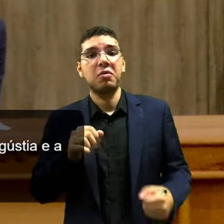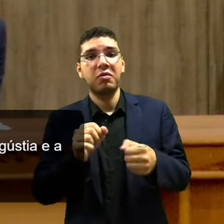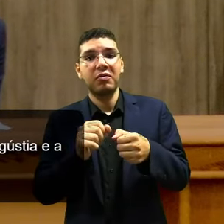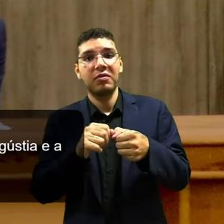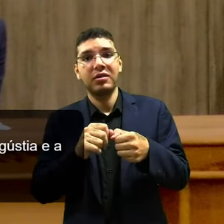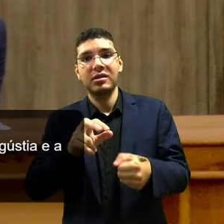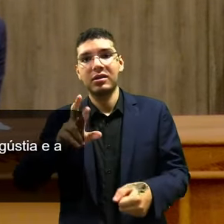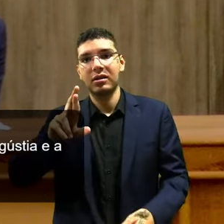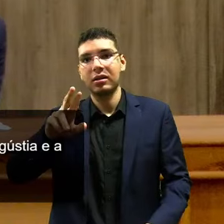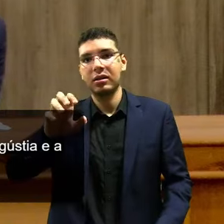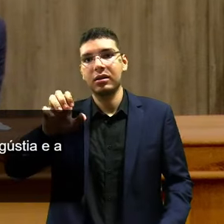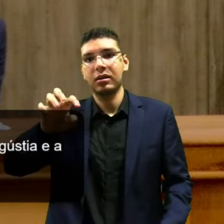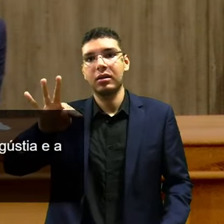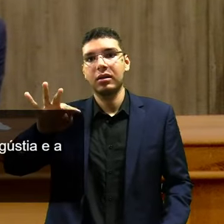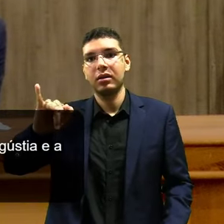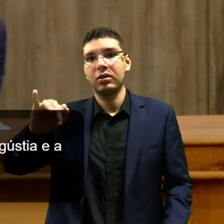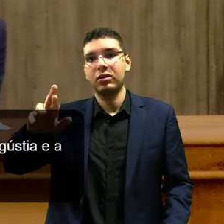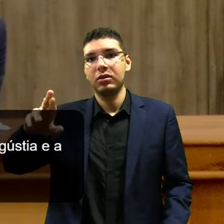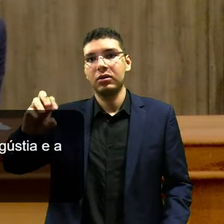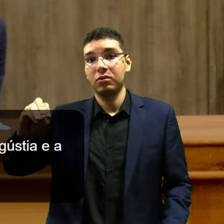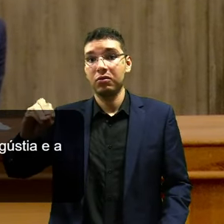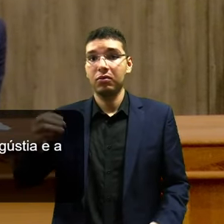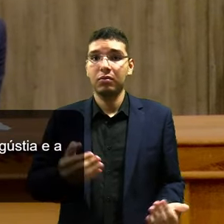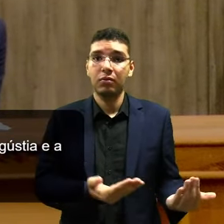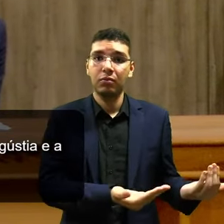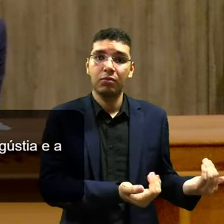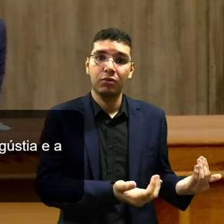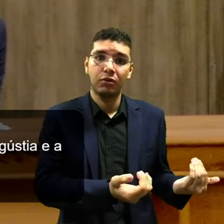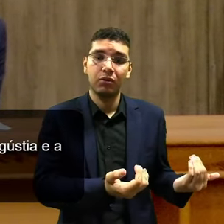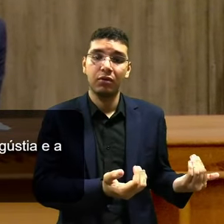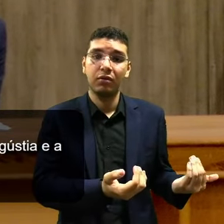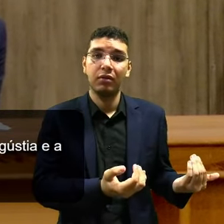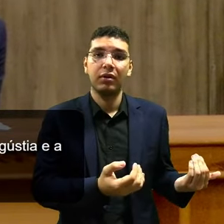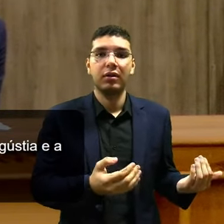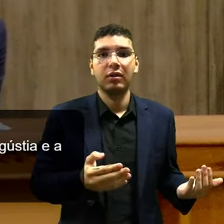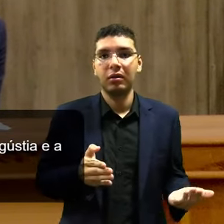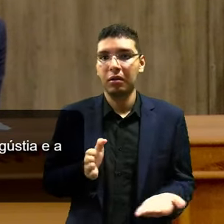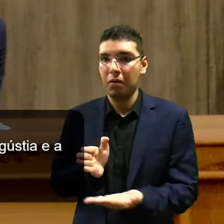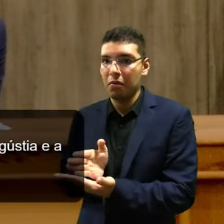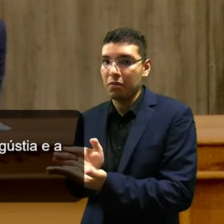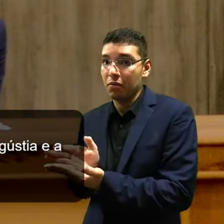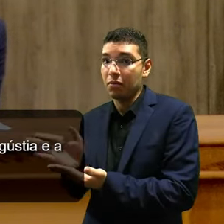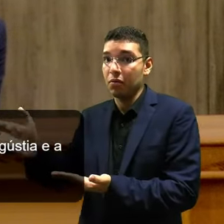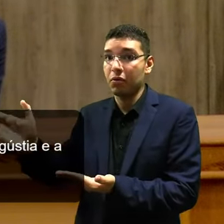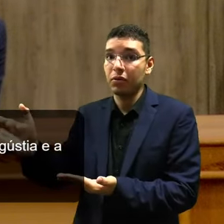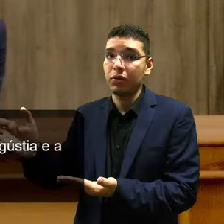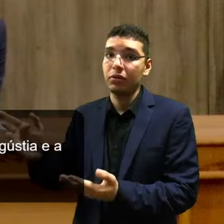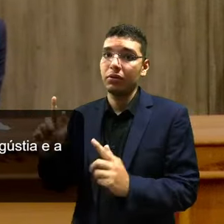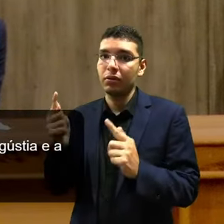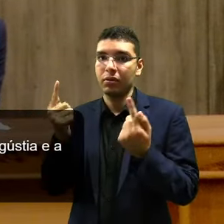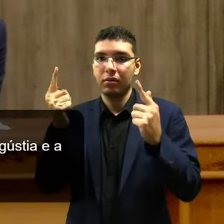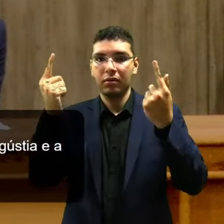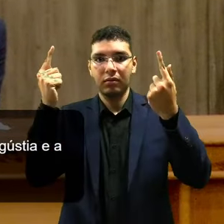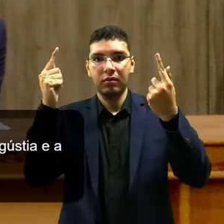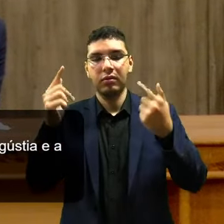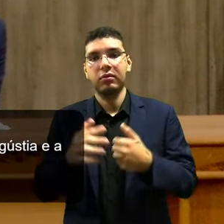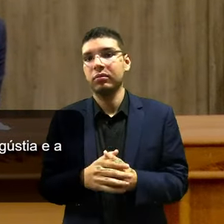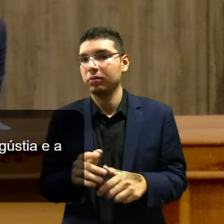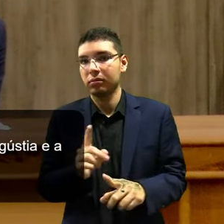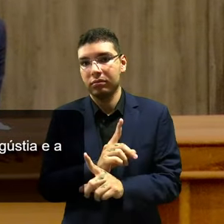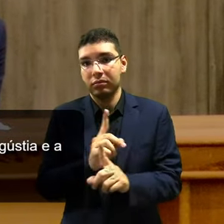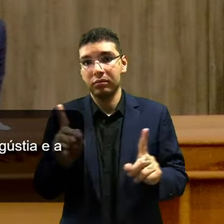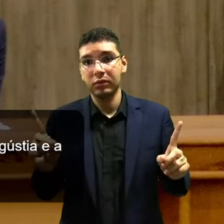fugir de carnaval irmão esse jovem aqui pastor porque ele aceitou Jesus um dia desse mas ainda o desejo